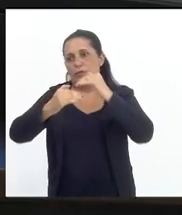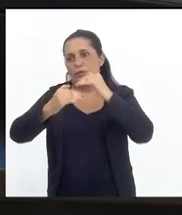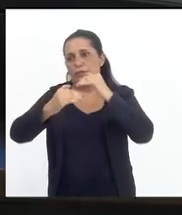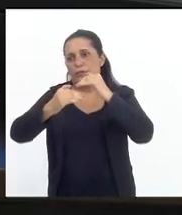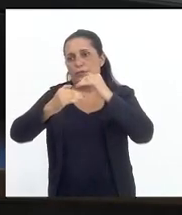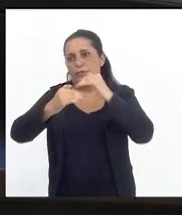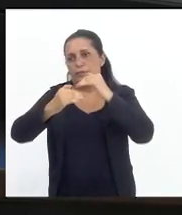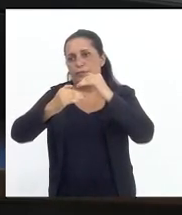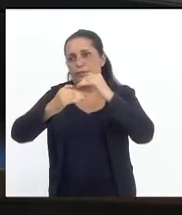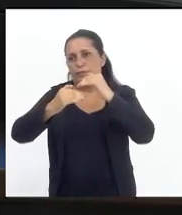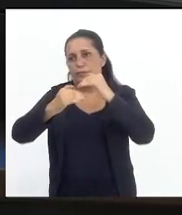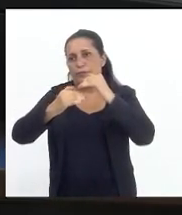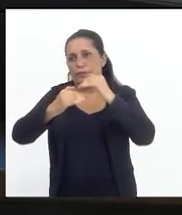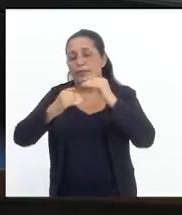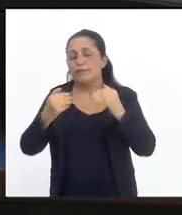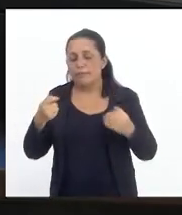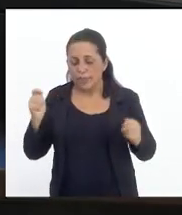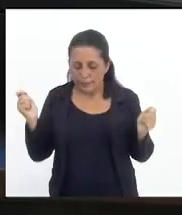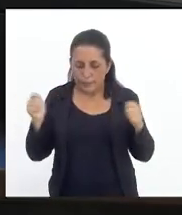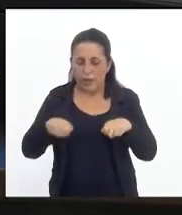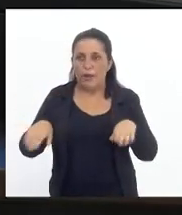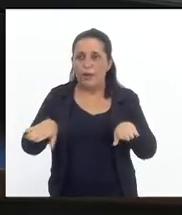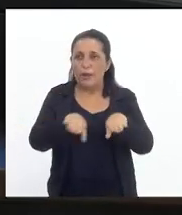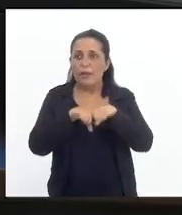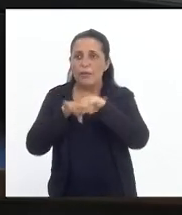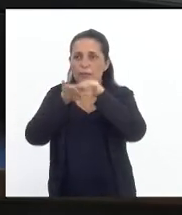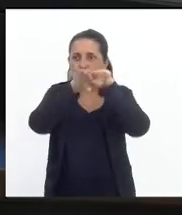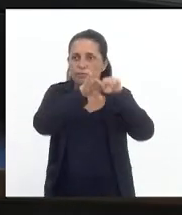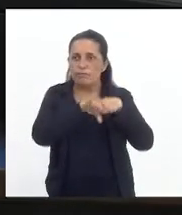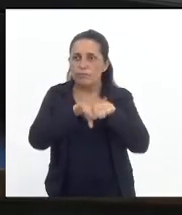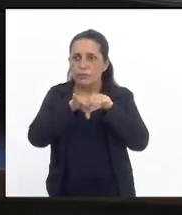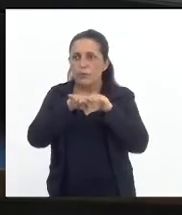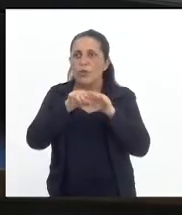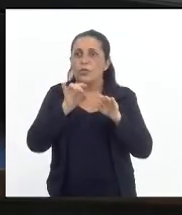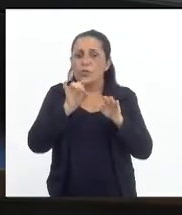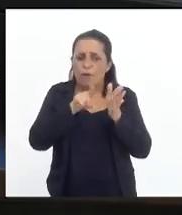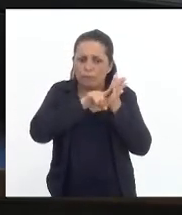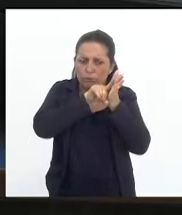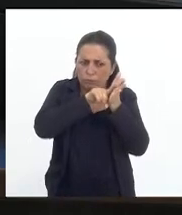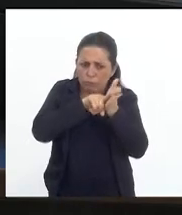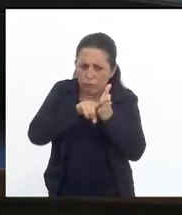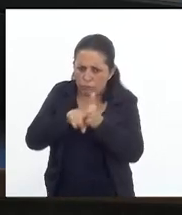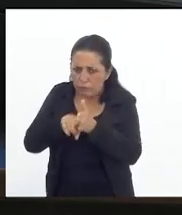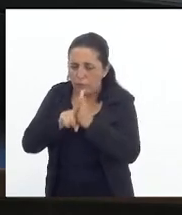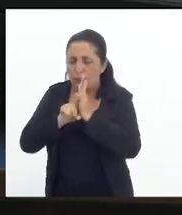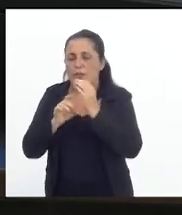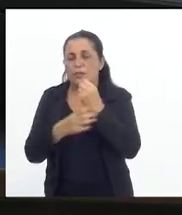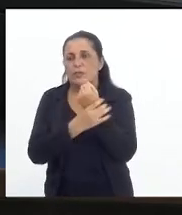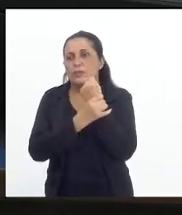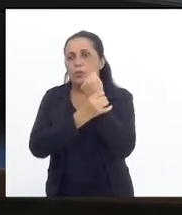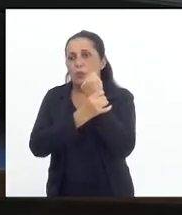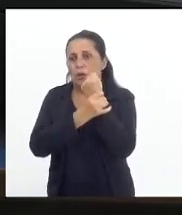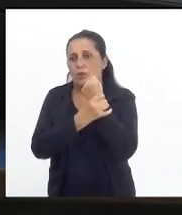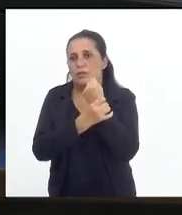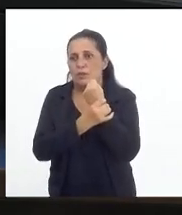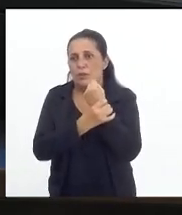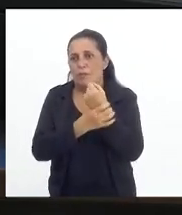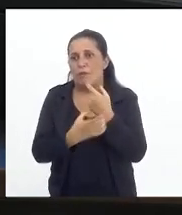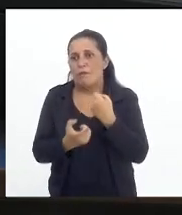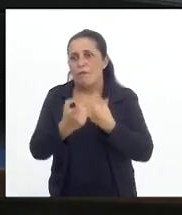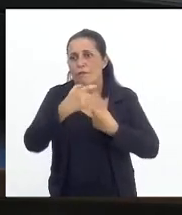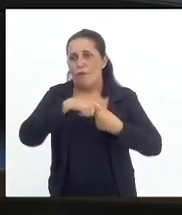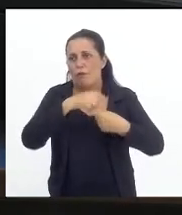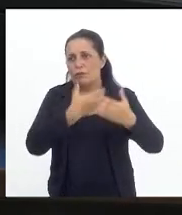o equilíbrio mas não só o equilíbrio fiscal mas estará a segurança para que a gente não volte